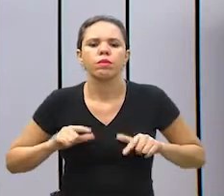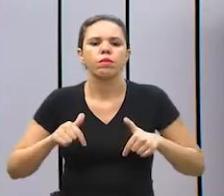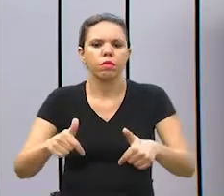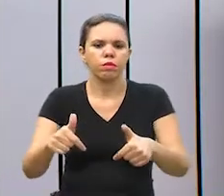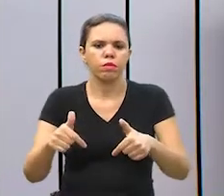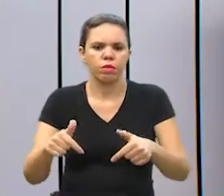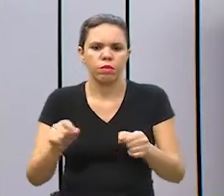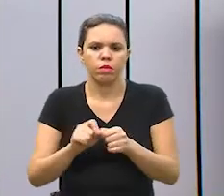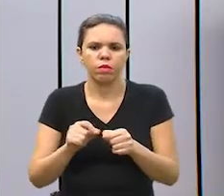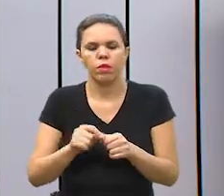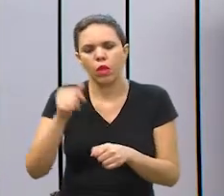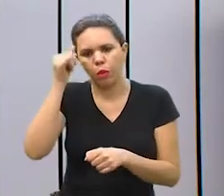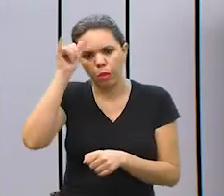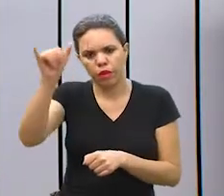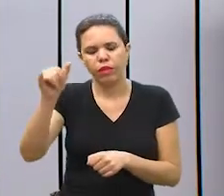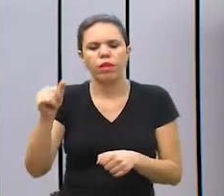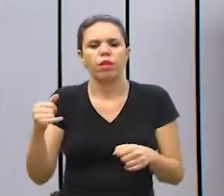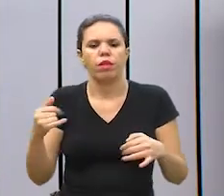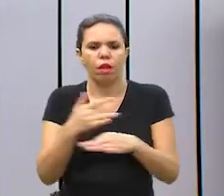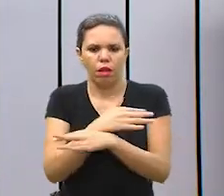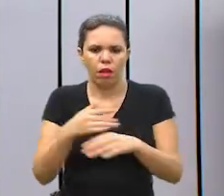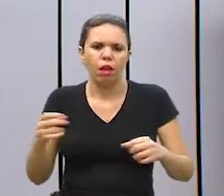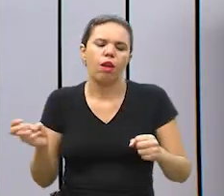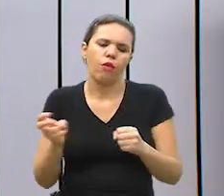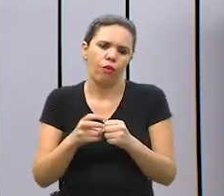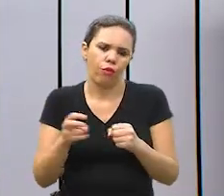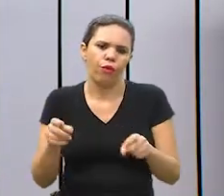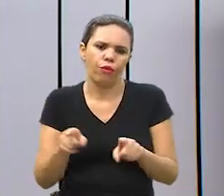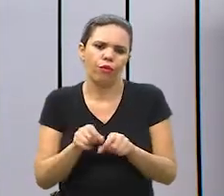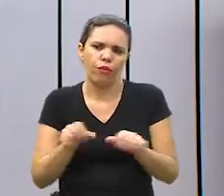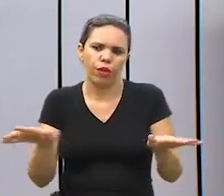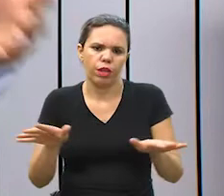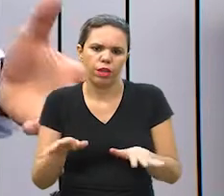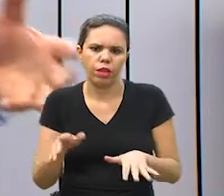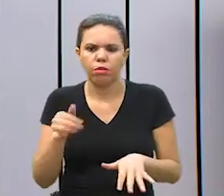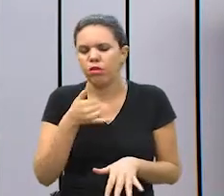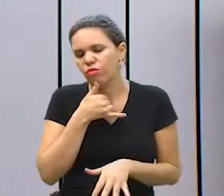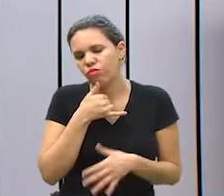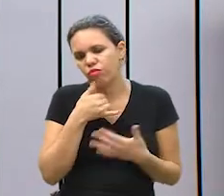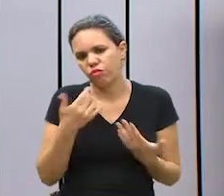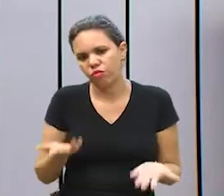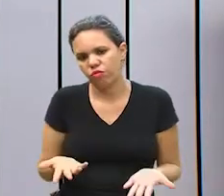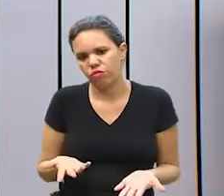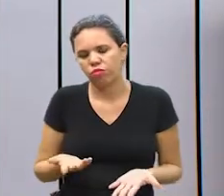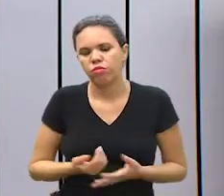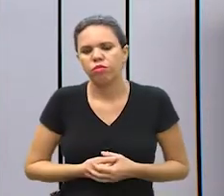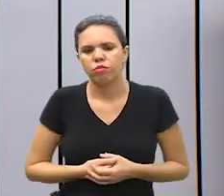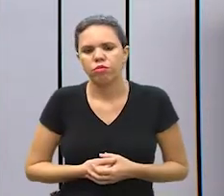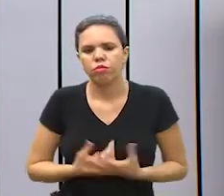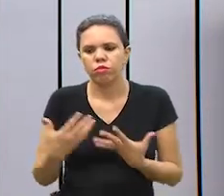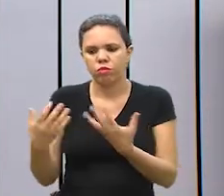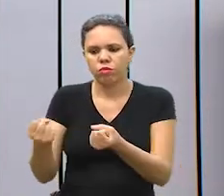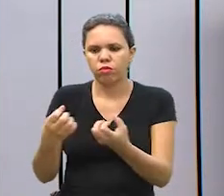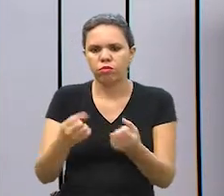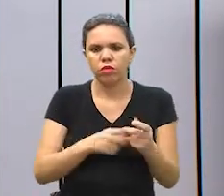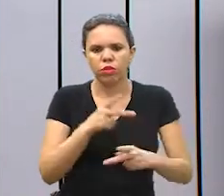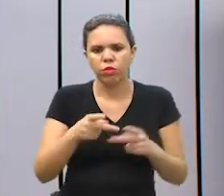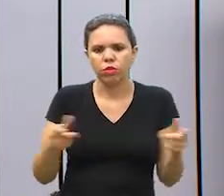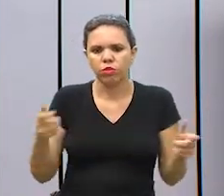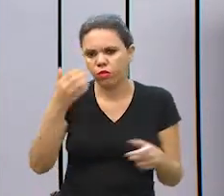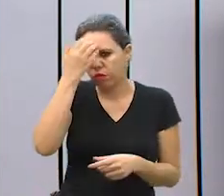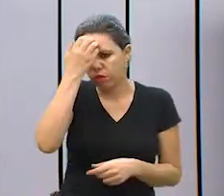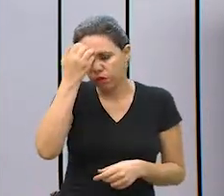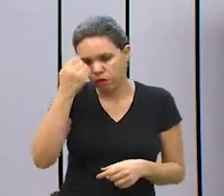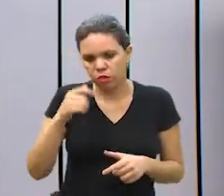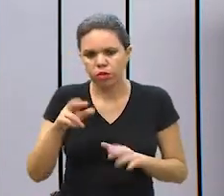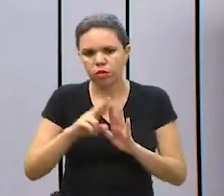ações para prevenir, né, a circulação do vírus. Mas, infelizmente, e eu lamento isso, a adesão da população a